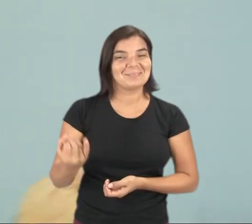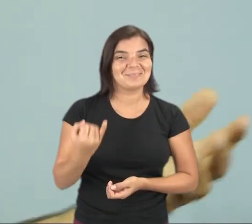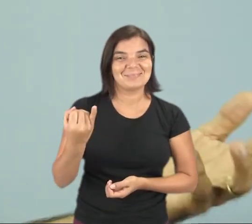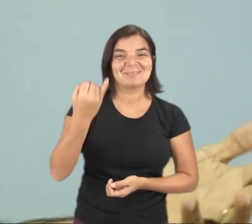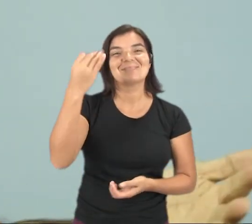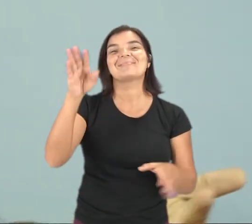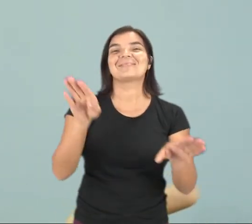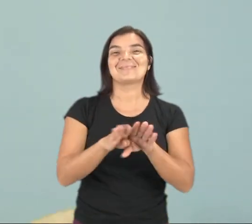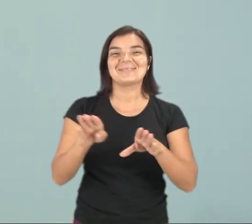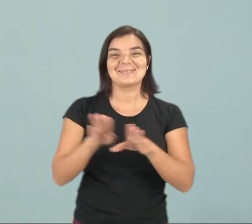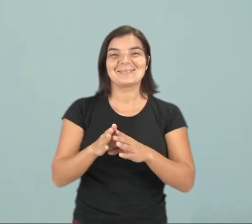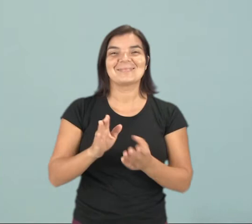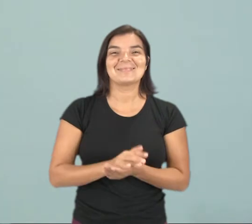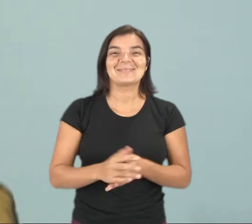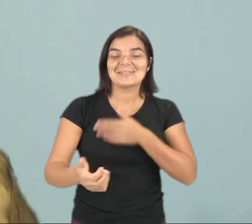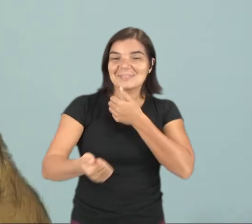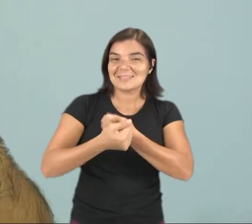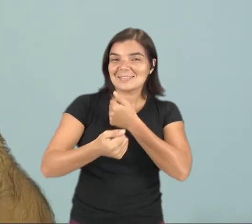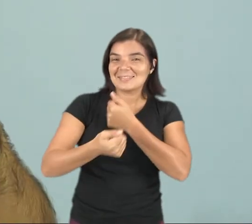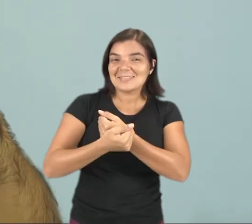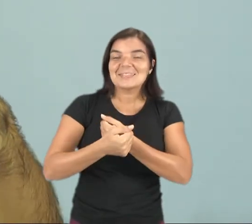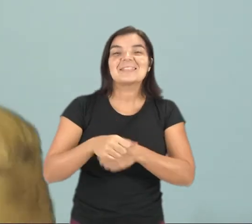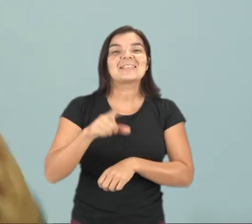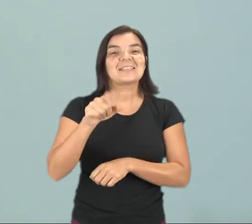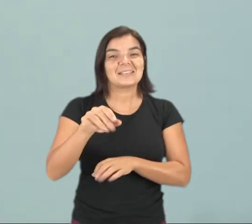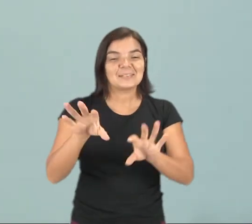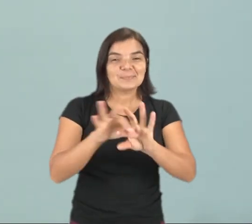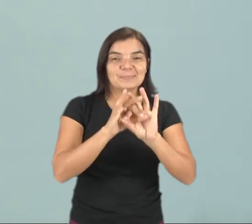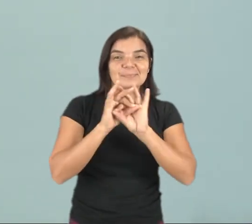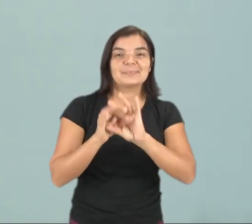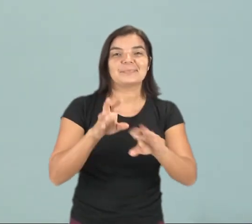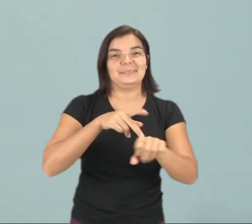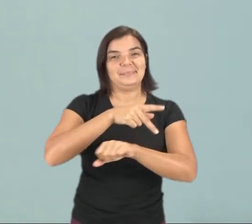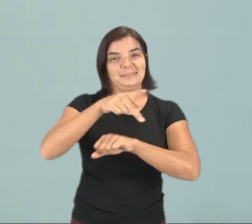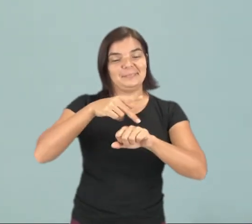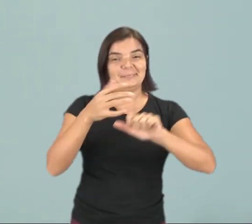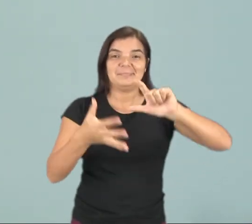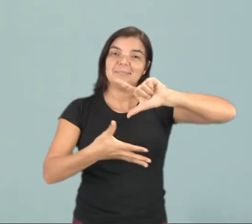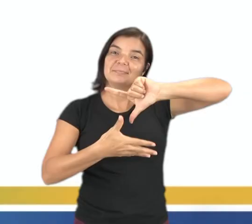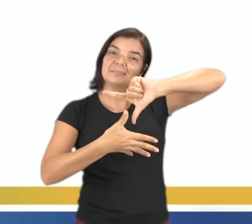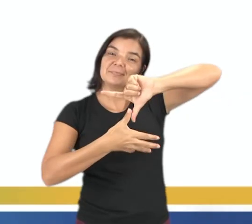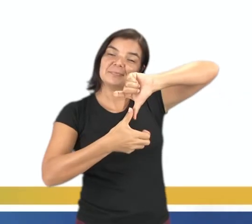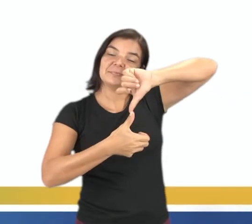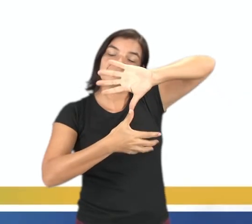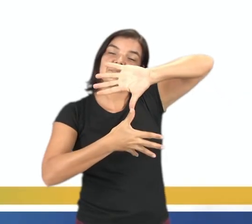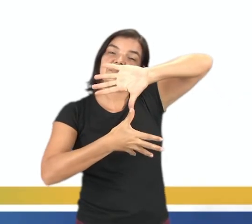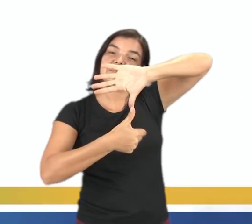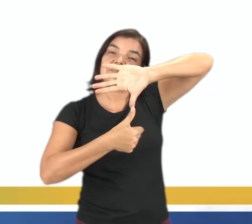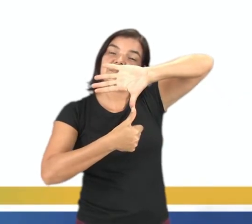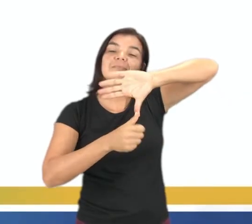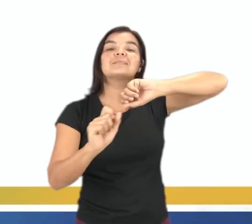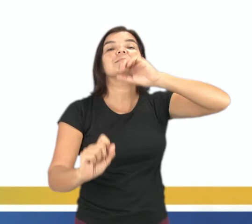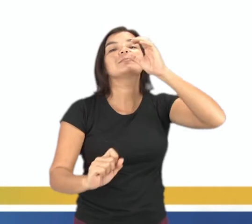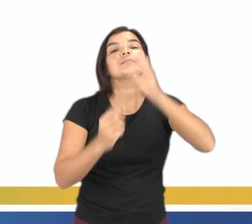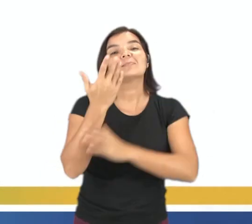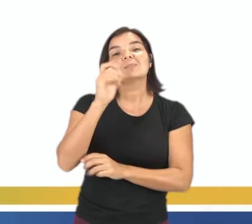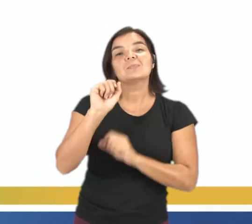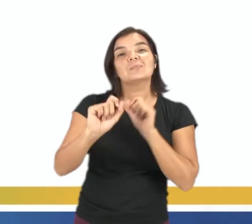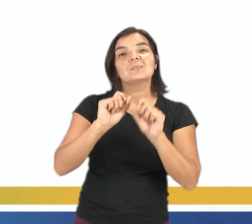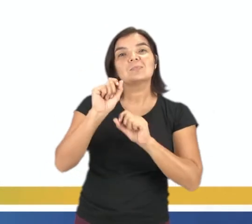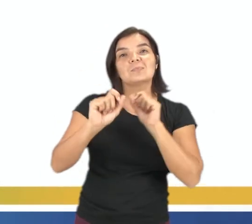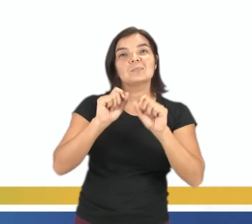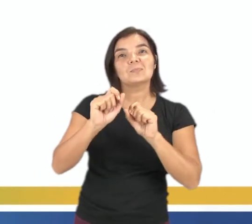importantes nessa aproximação, nessa aliança com os países da América do Sul, é a própria criação